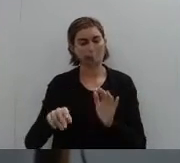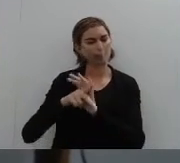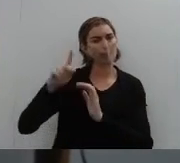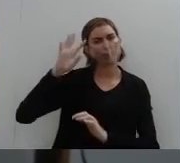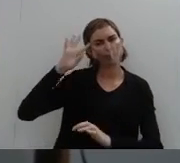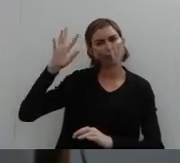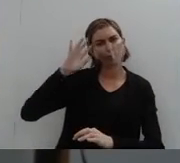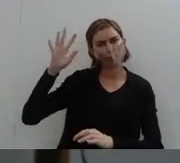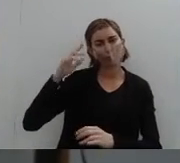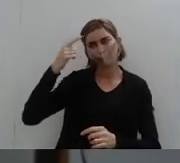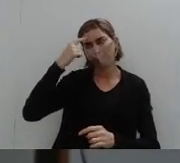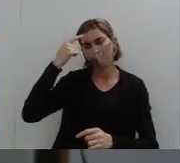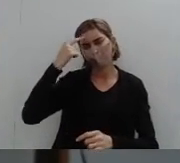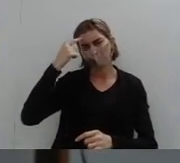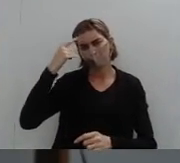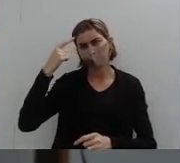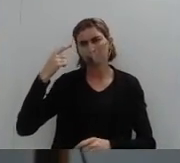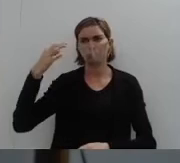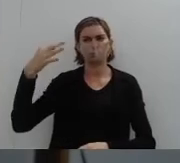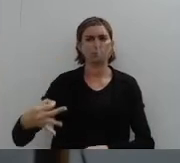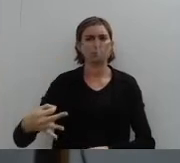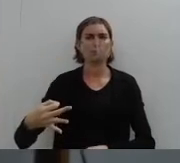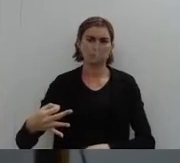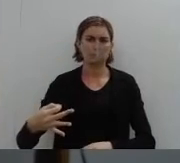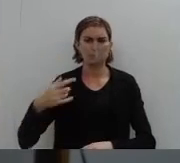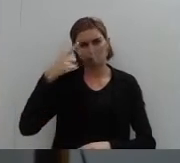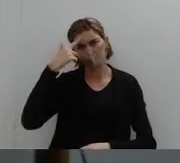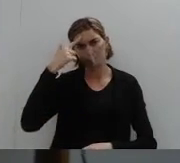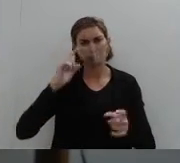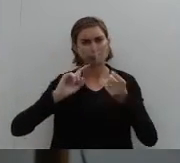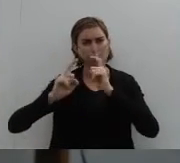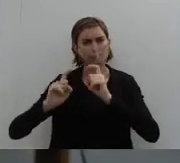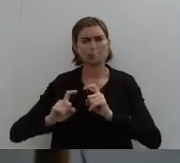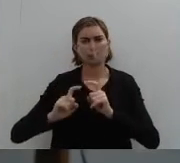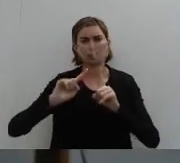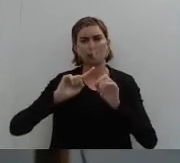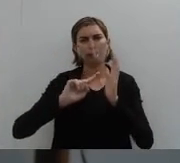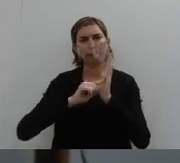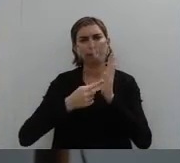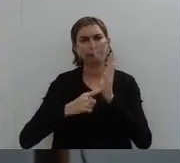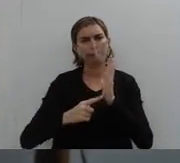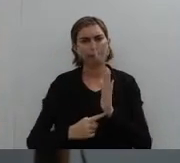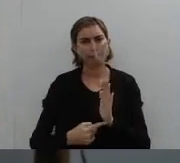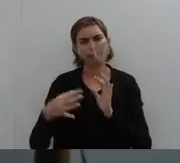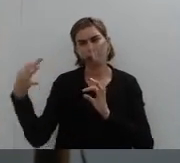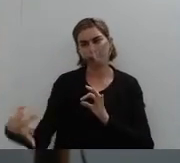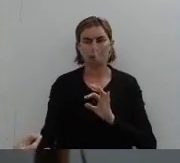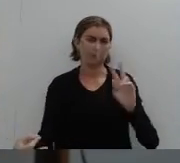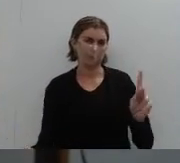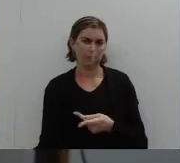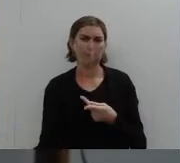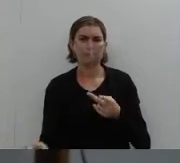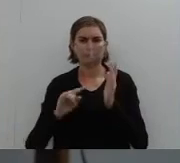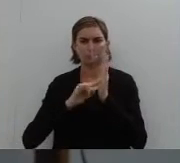filosofia que aplica o pensamento racional para discutir os critérios daquilo que define o que é certo e o que é